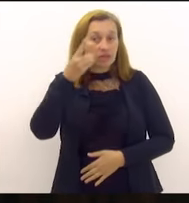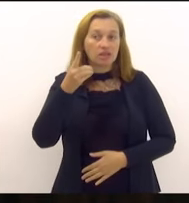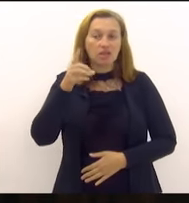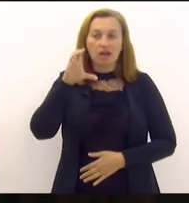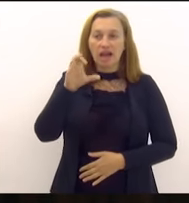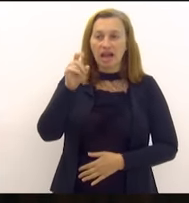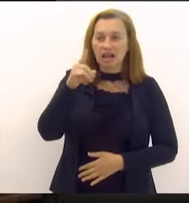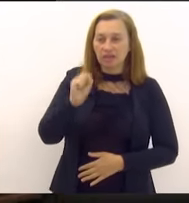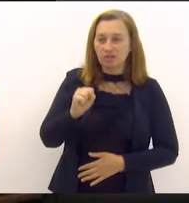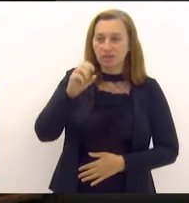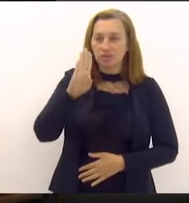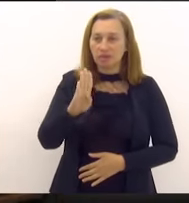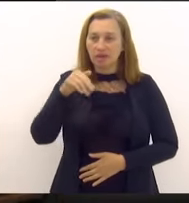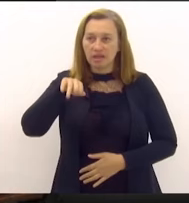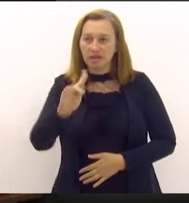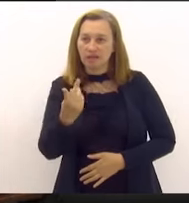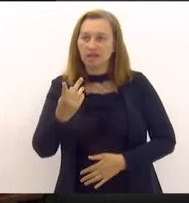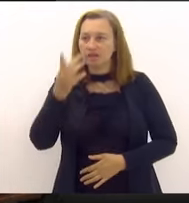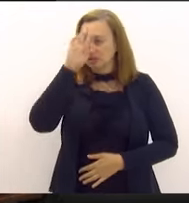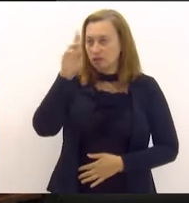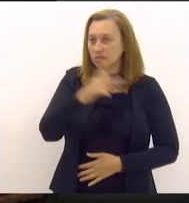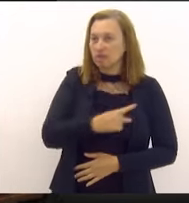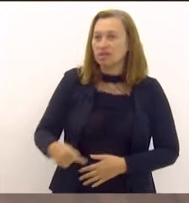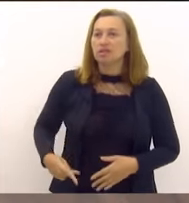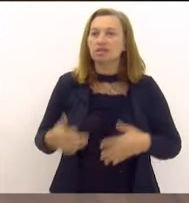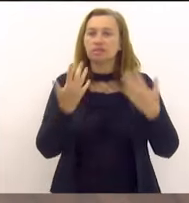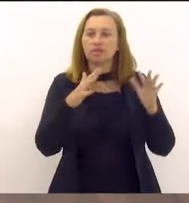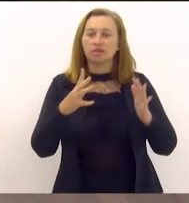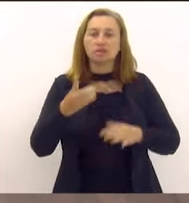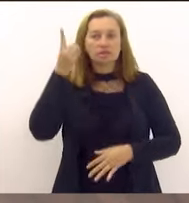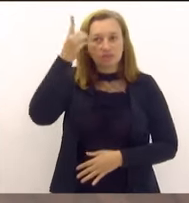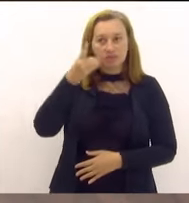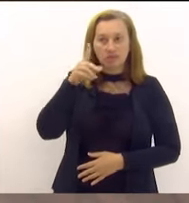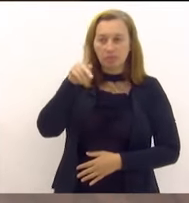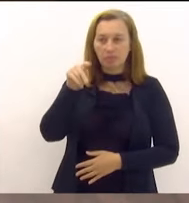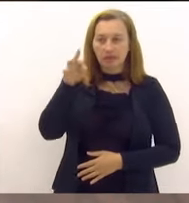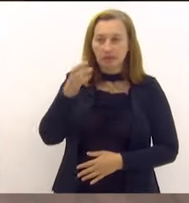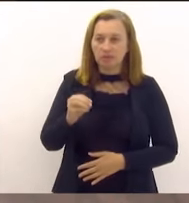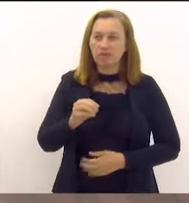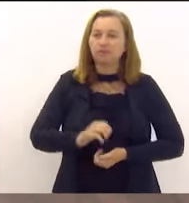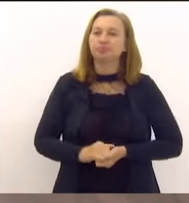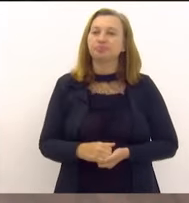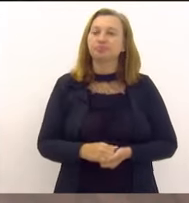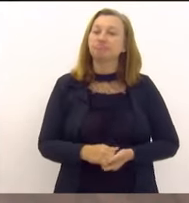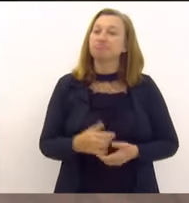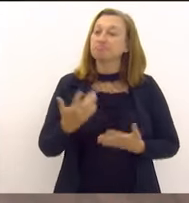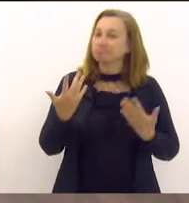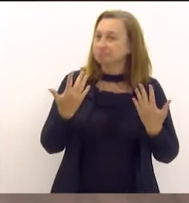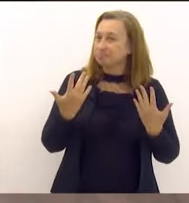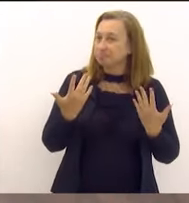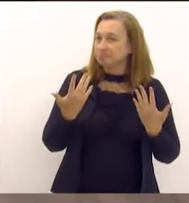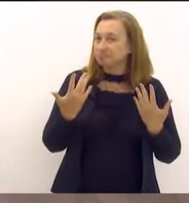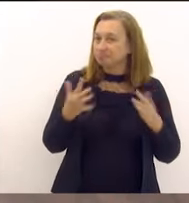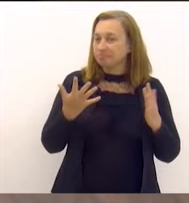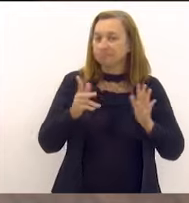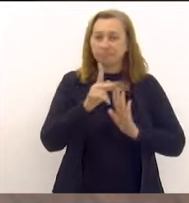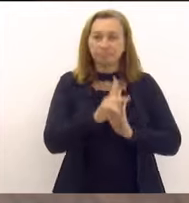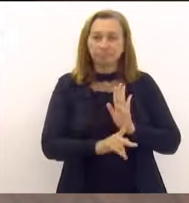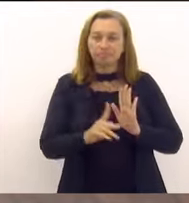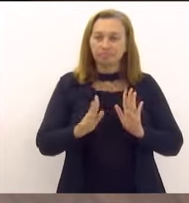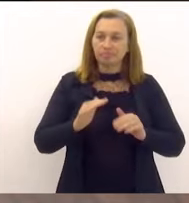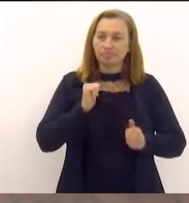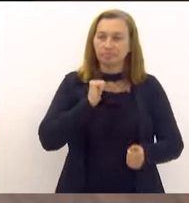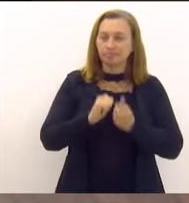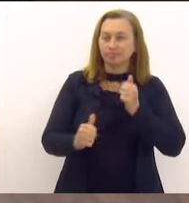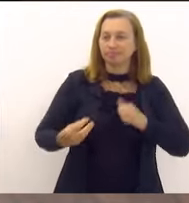BNH. Senhor presidente, parabenizar aqui o deputado Pedro Ricardo. Excelente projeto, esporte é vida. pedir também